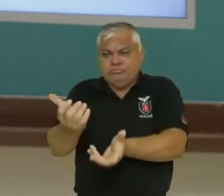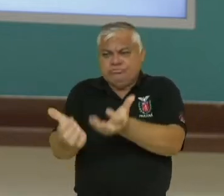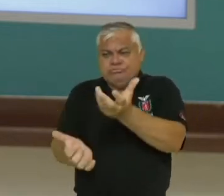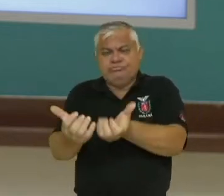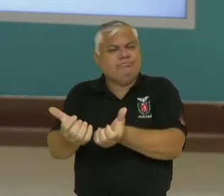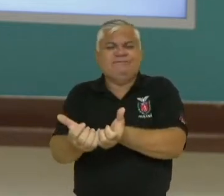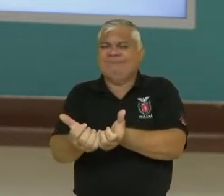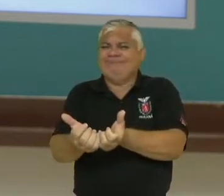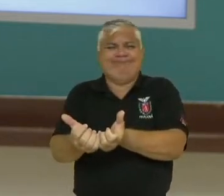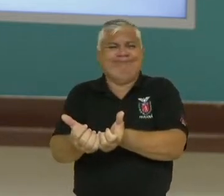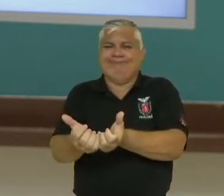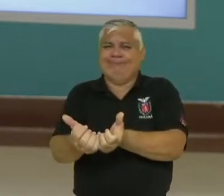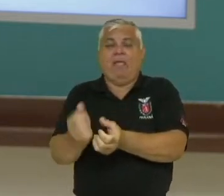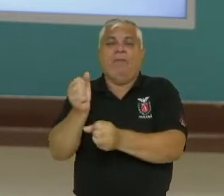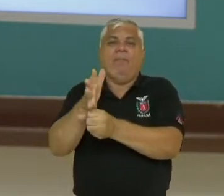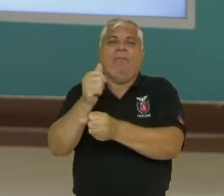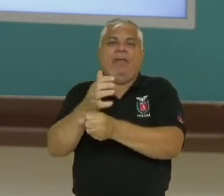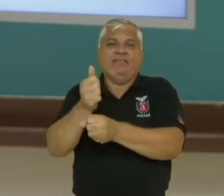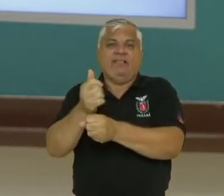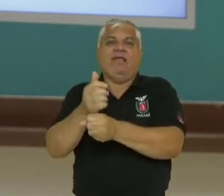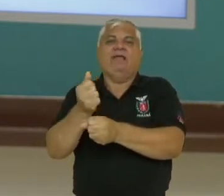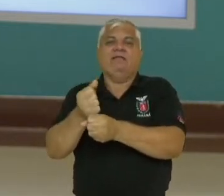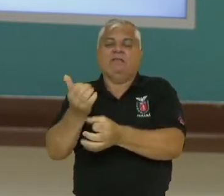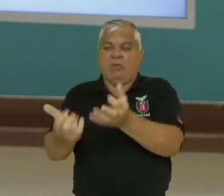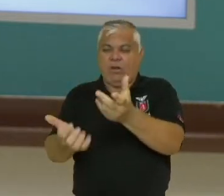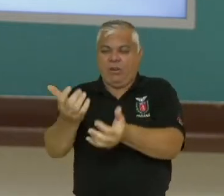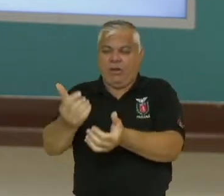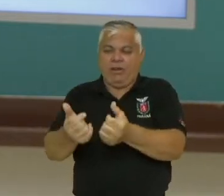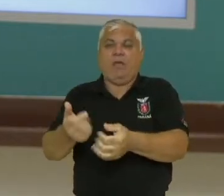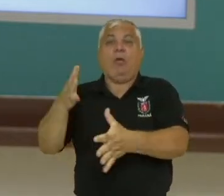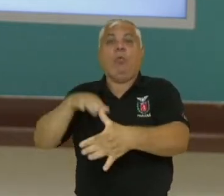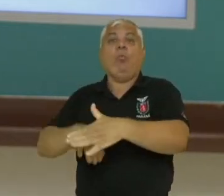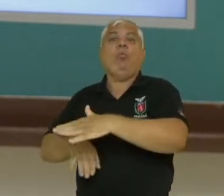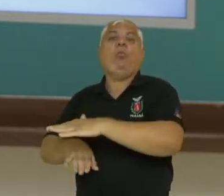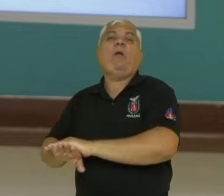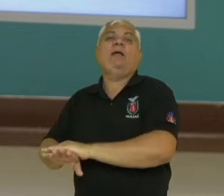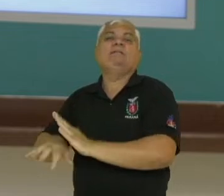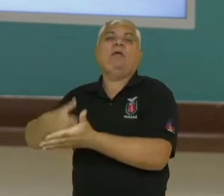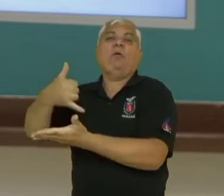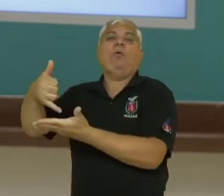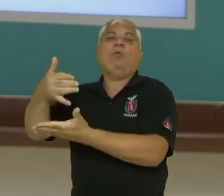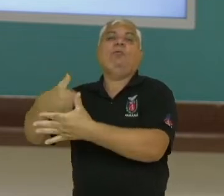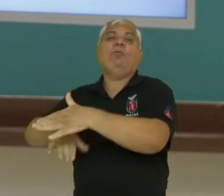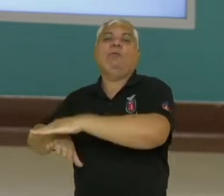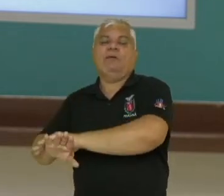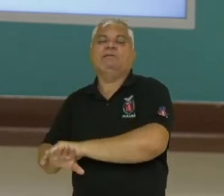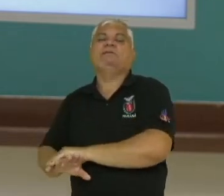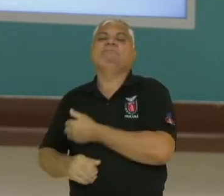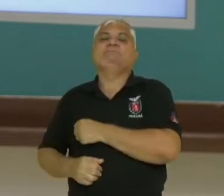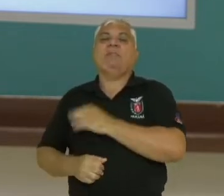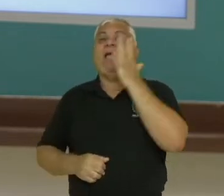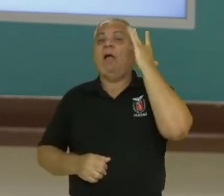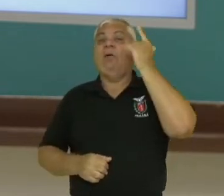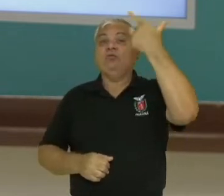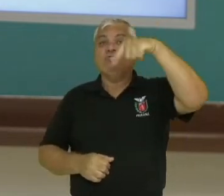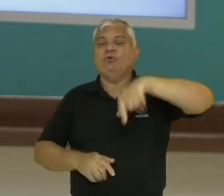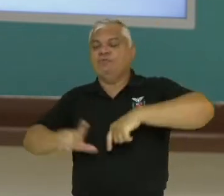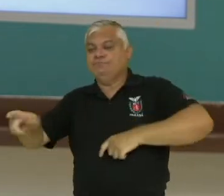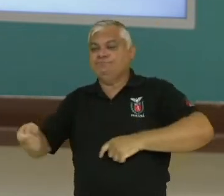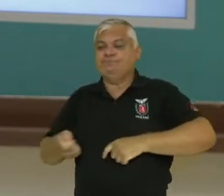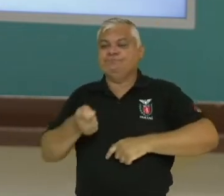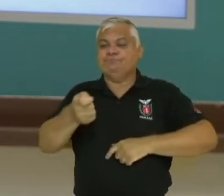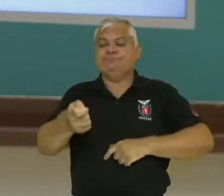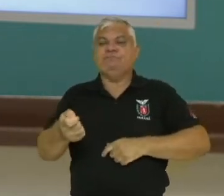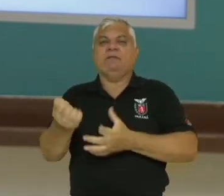nós fritamos a batatinha, nós fritamos, né? Nós colocamos aquele hambúrguer e colocamos óleo também. Aí